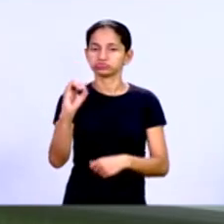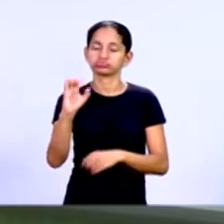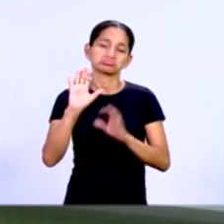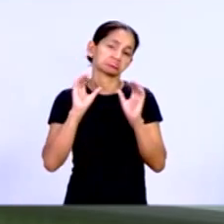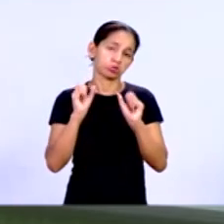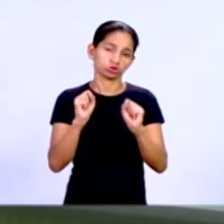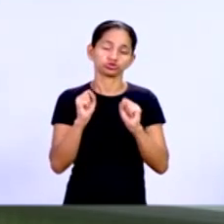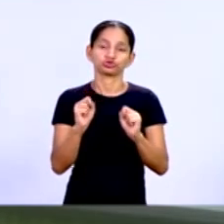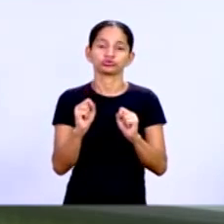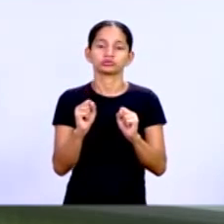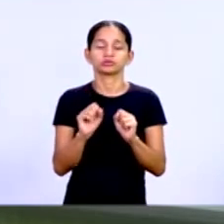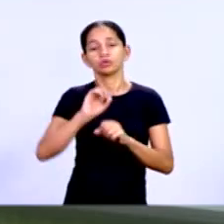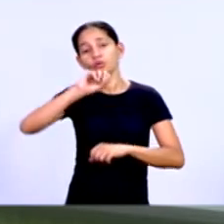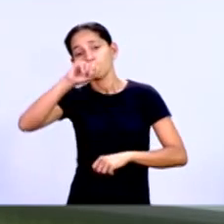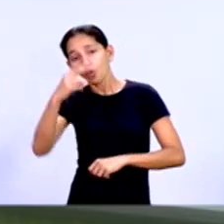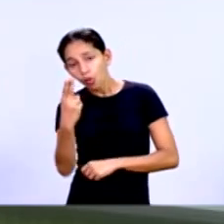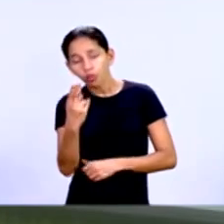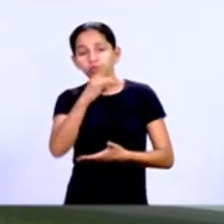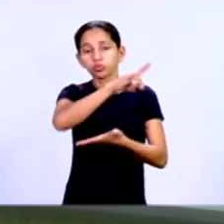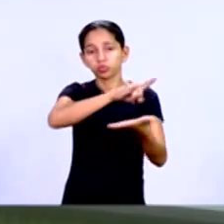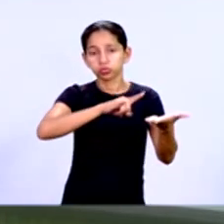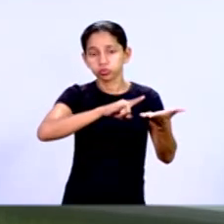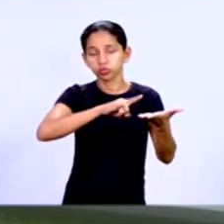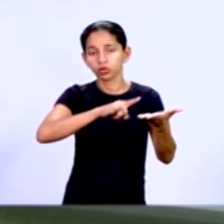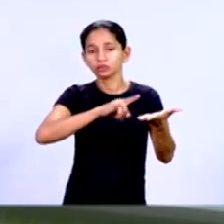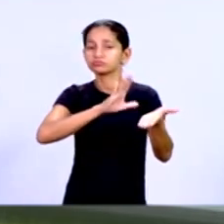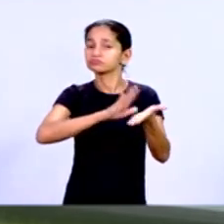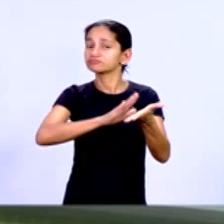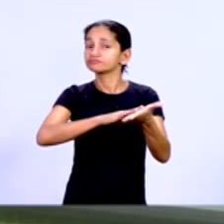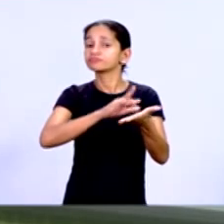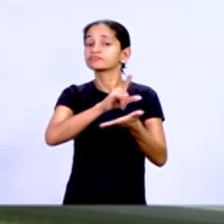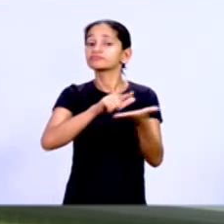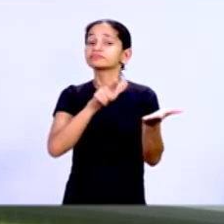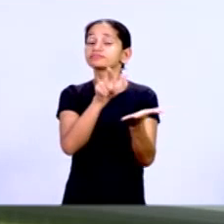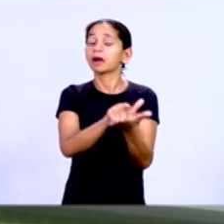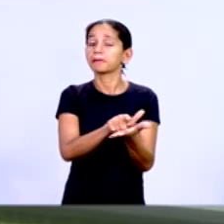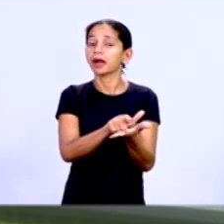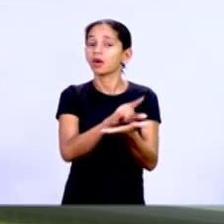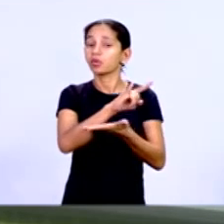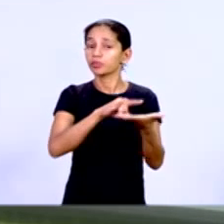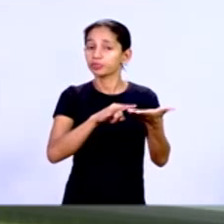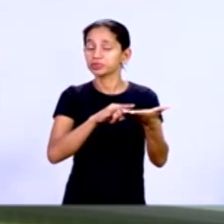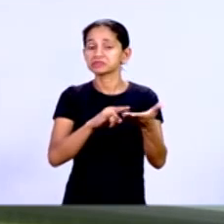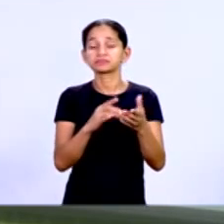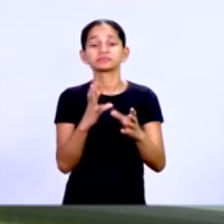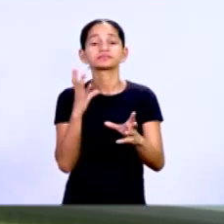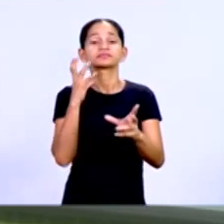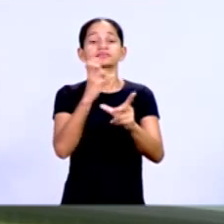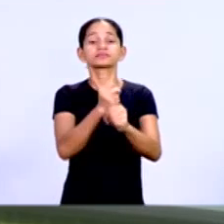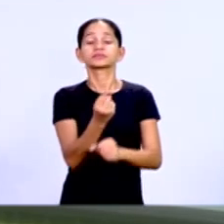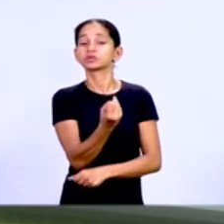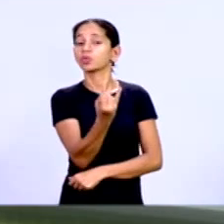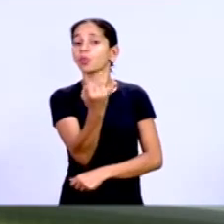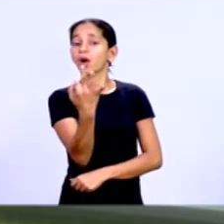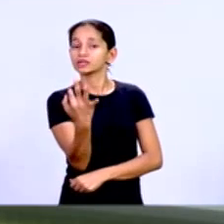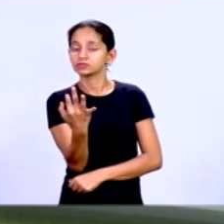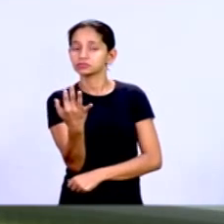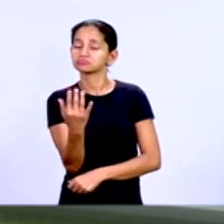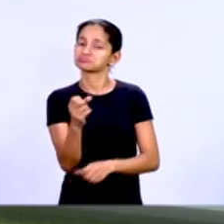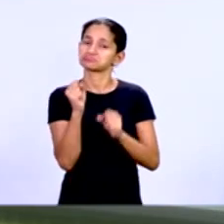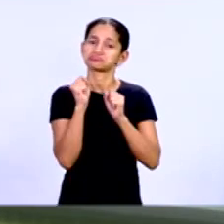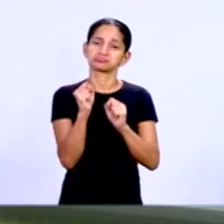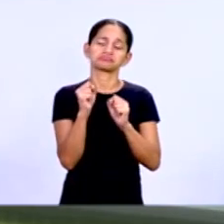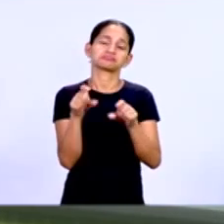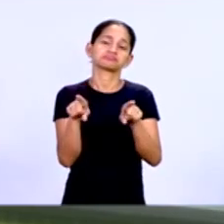temos a moeda escritural, que é aquela moeda que é mensurada pela quantidade de depósito